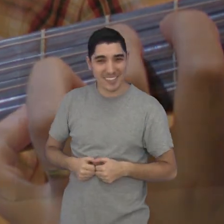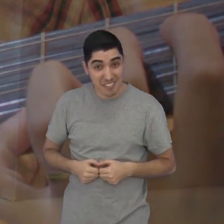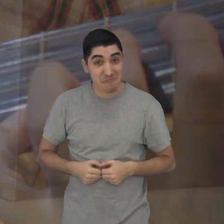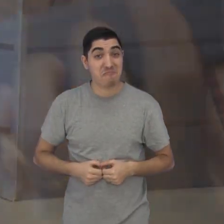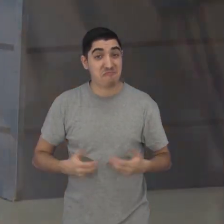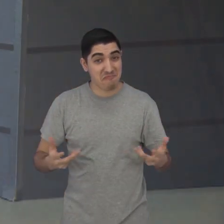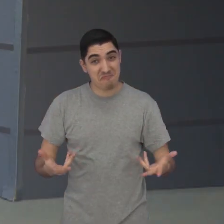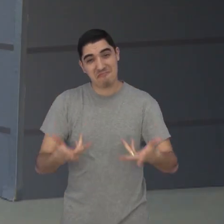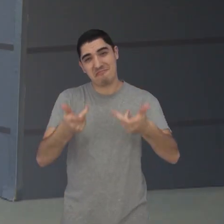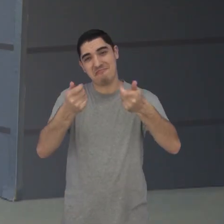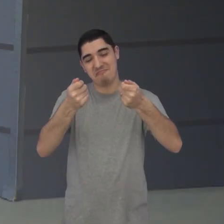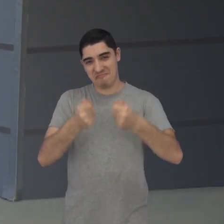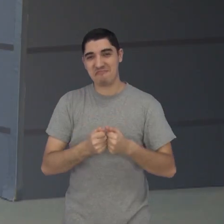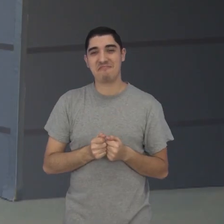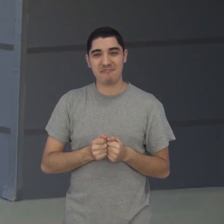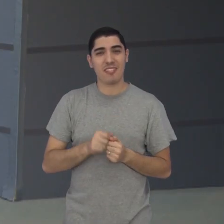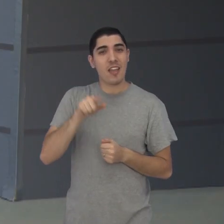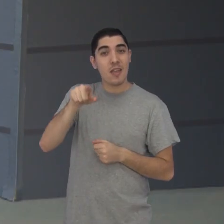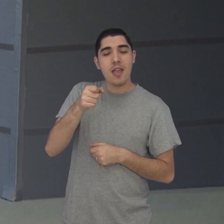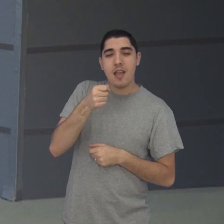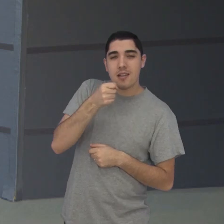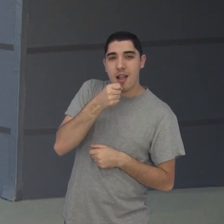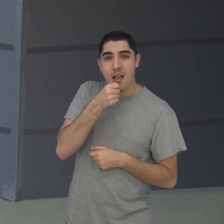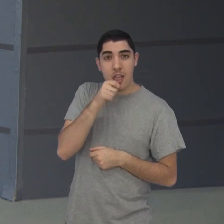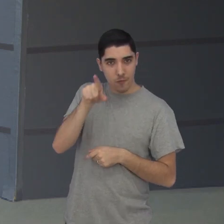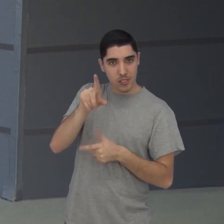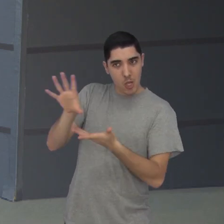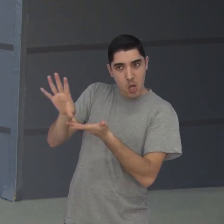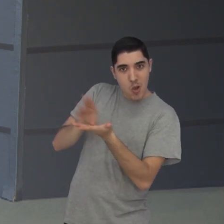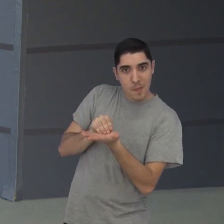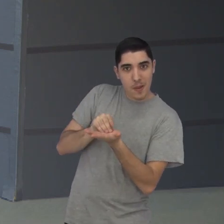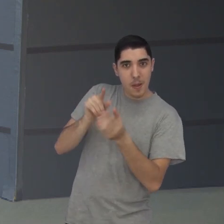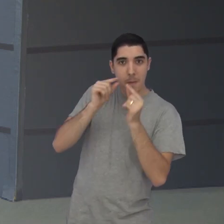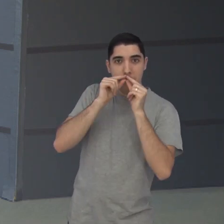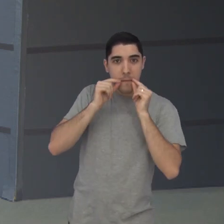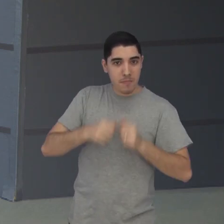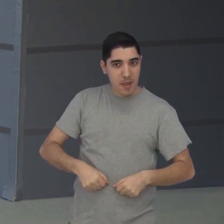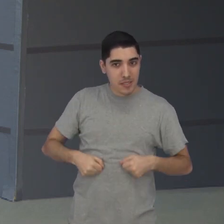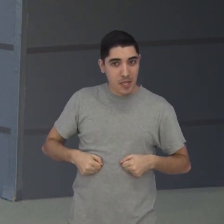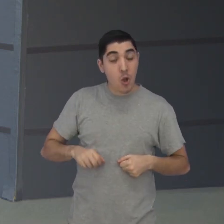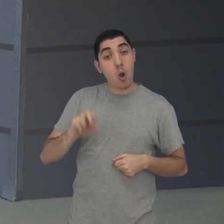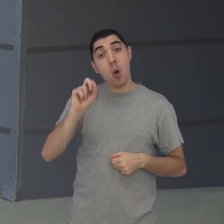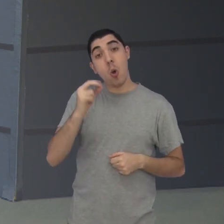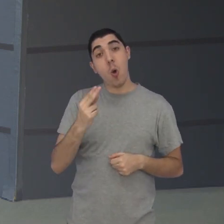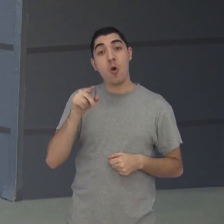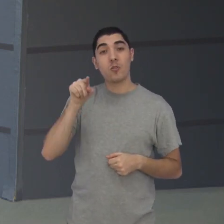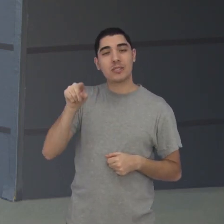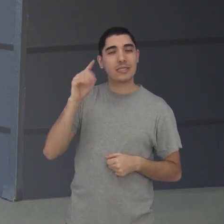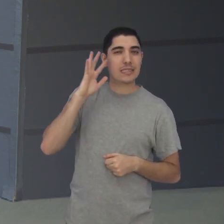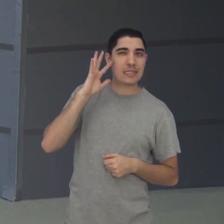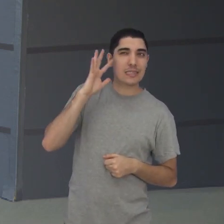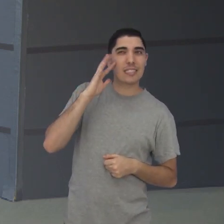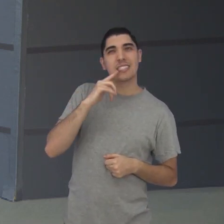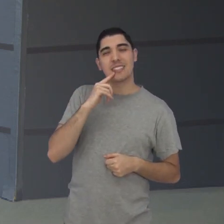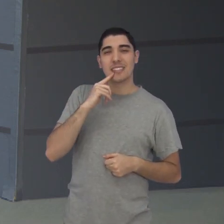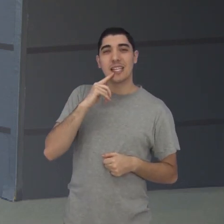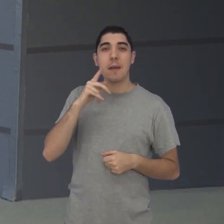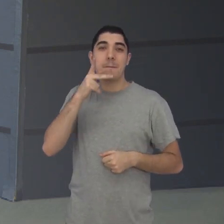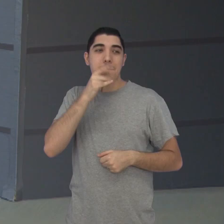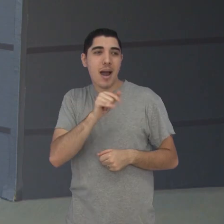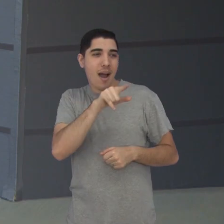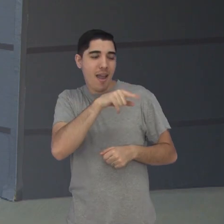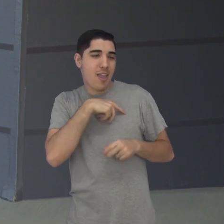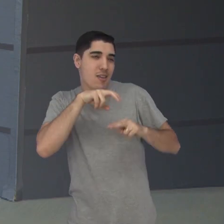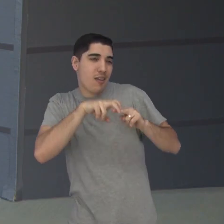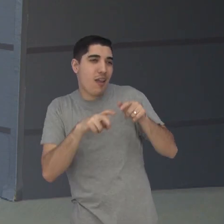Que isso aí. E sim, esse lado de cantar também você puxou do Mazzaropi, isso? Então, Ou é uma parada que você falou que você ficava já no